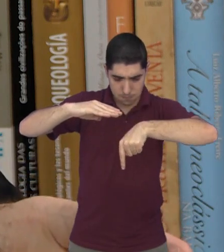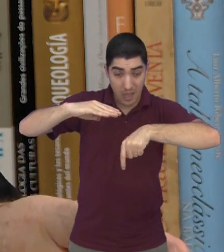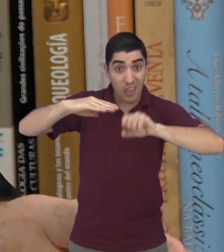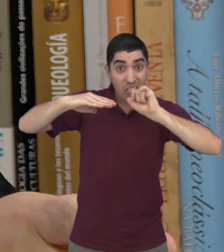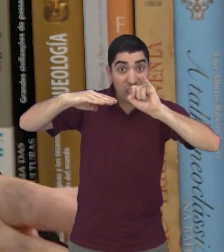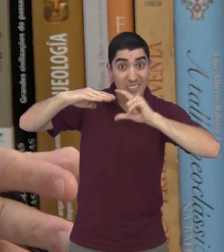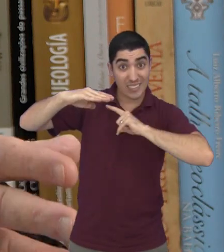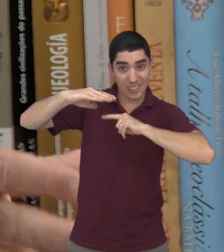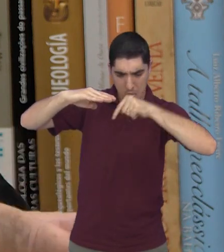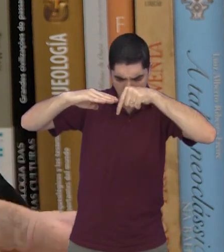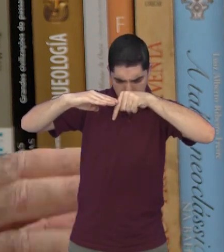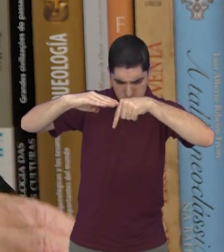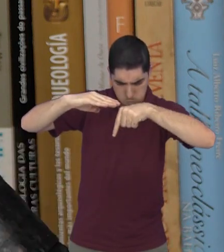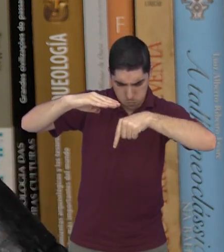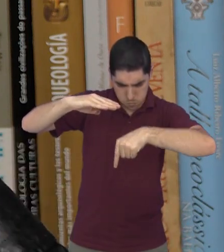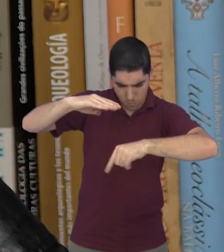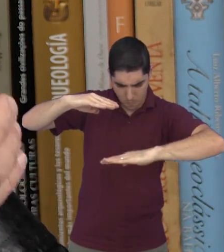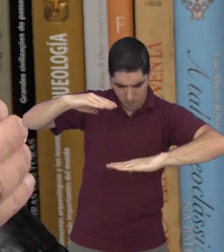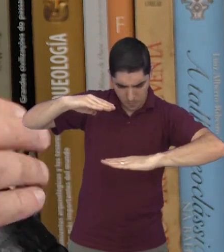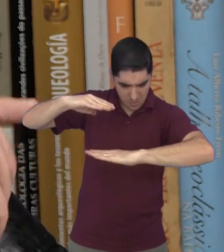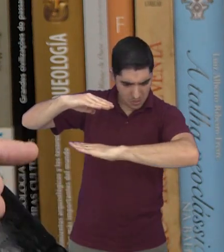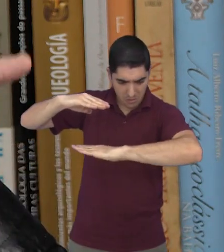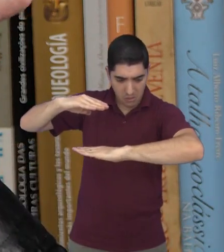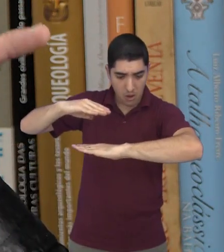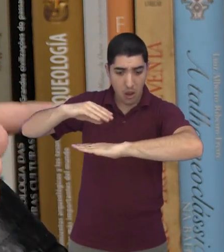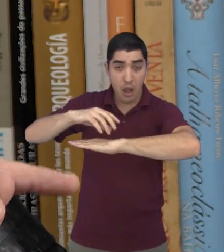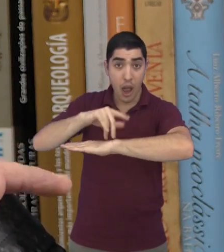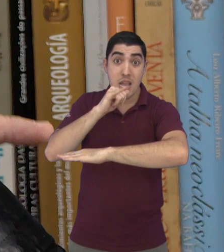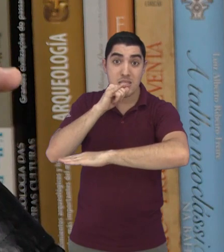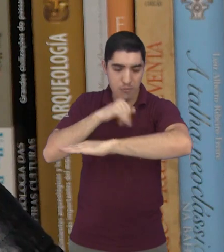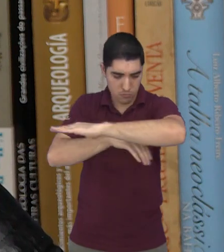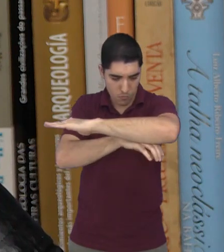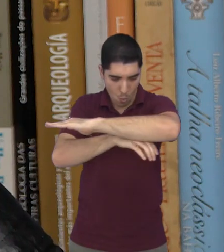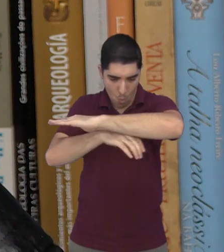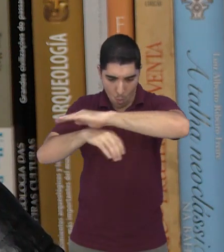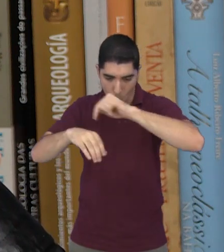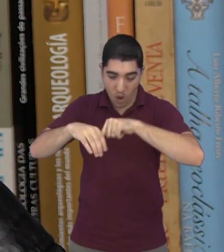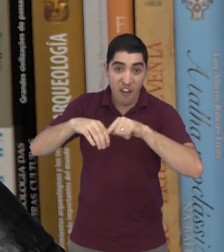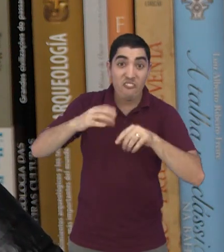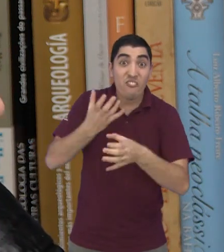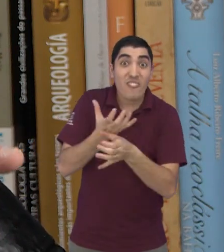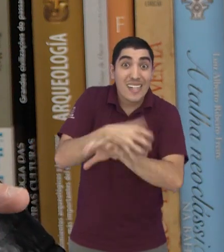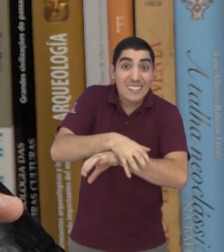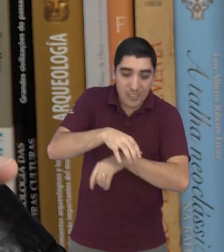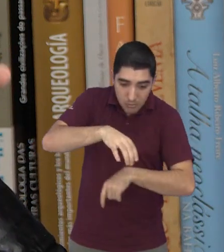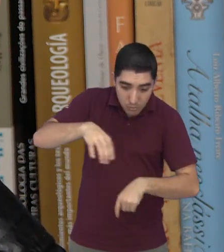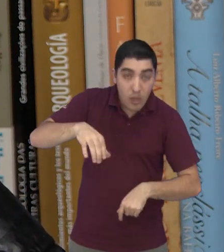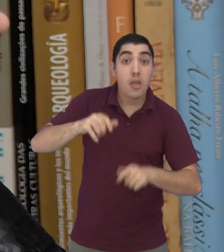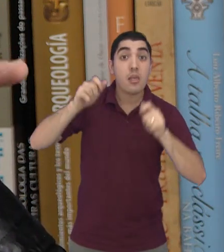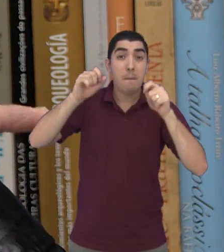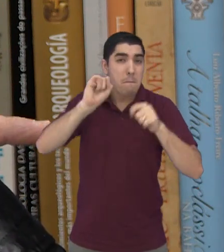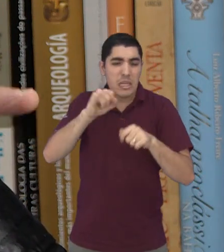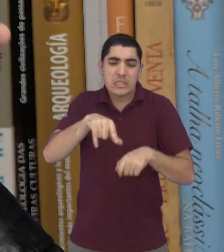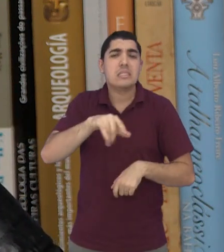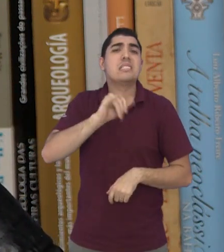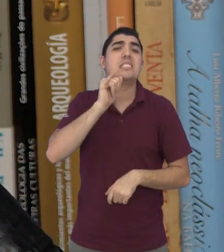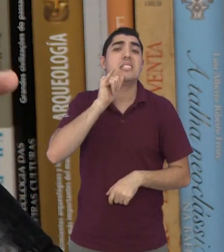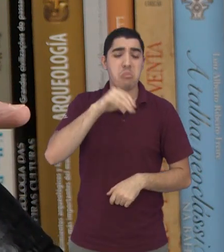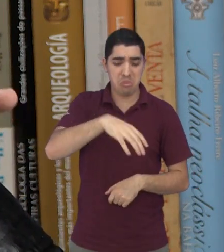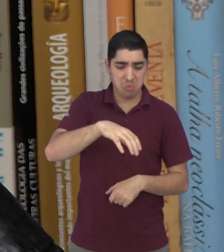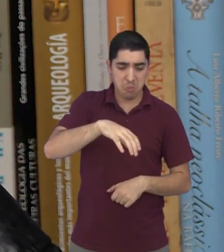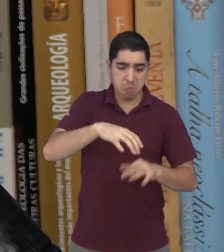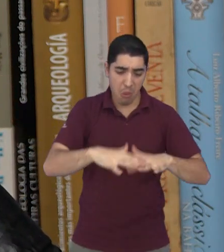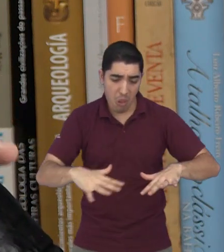na subsuperfície, um vazio, mesmo que tenha desmoronado, é possível ver a cicatriz. Lembra que eu te falei? As cicatrizes da